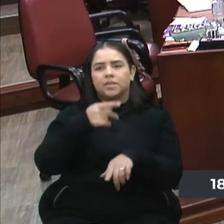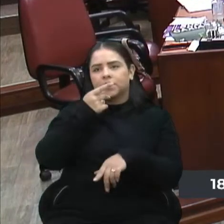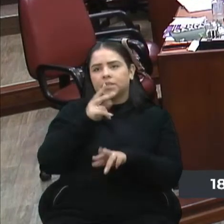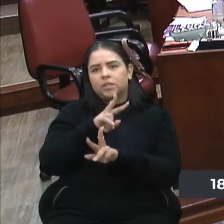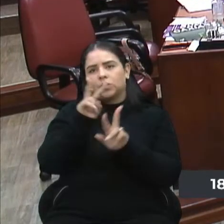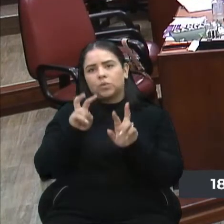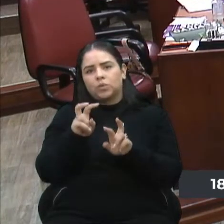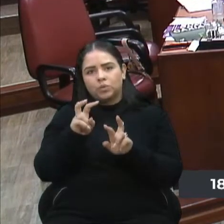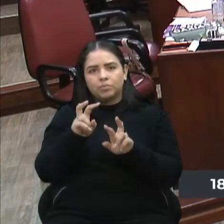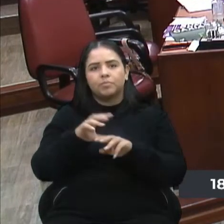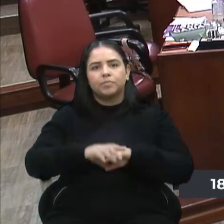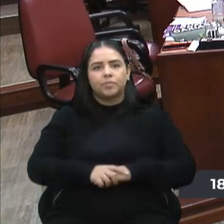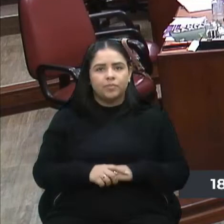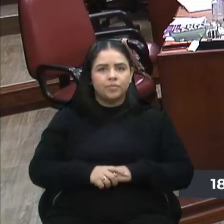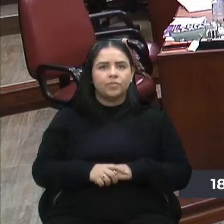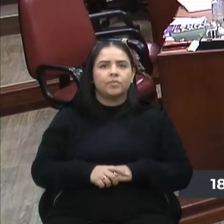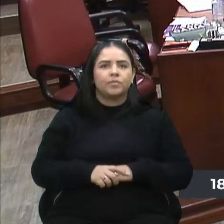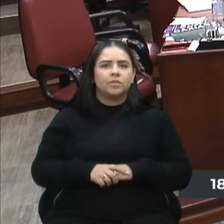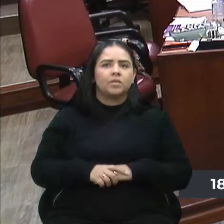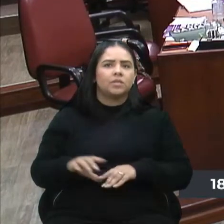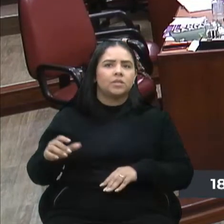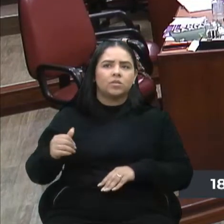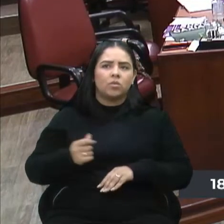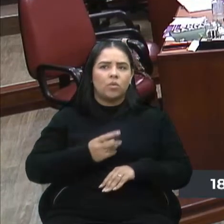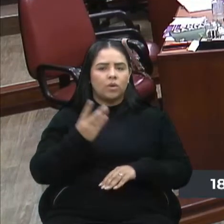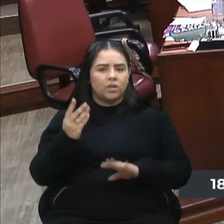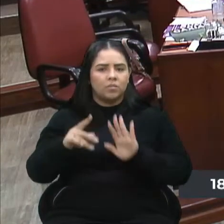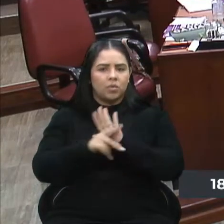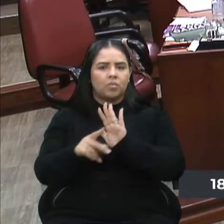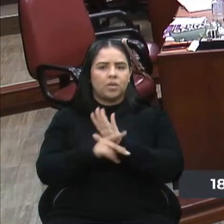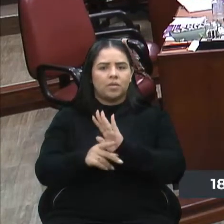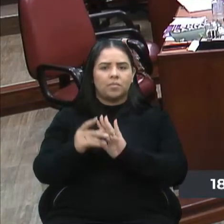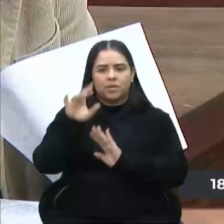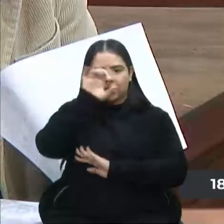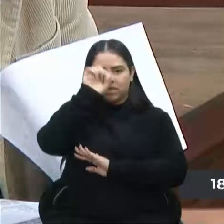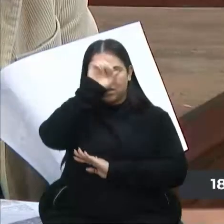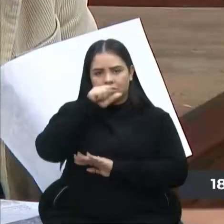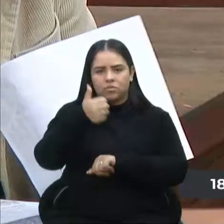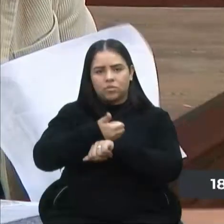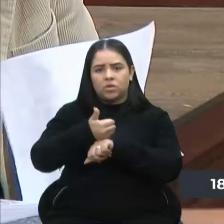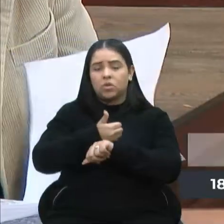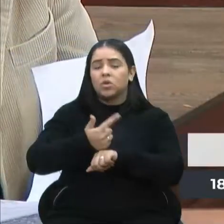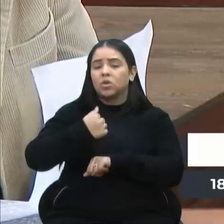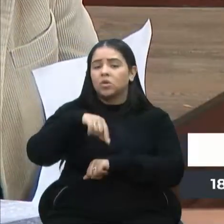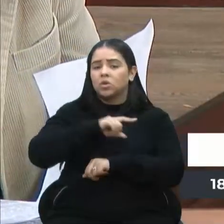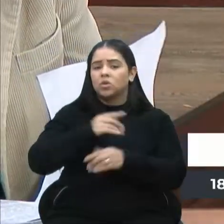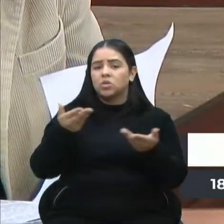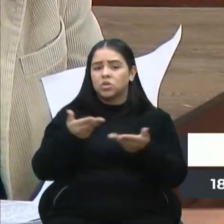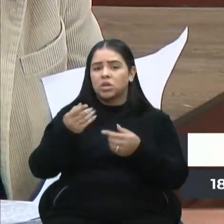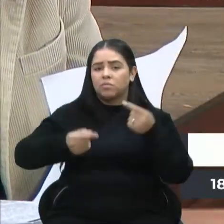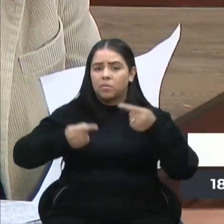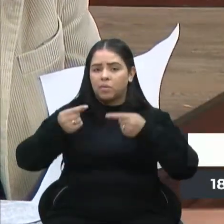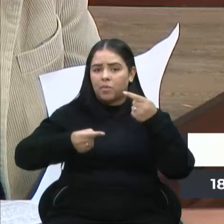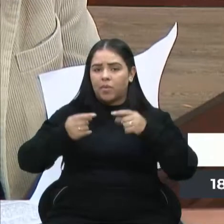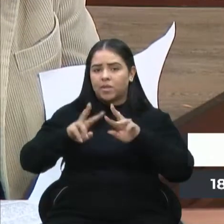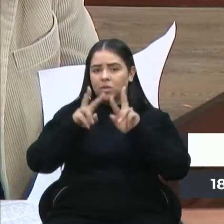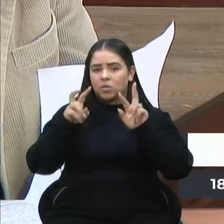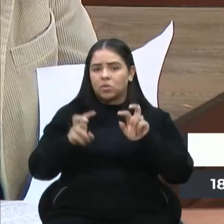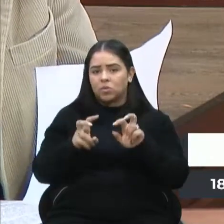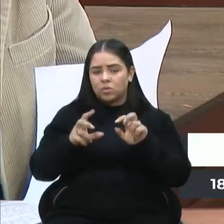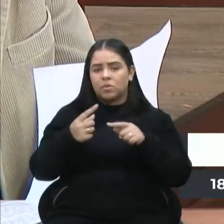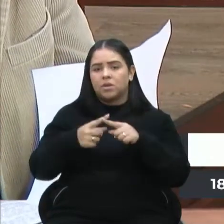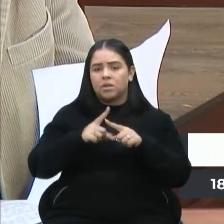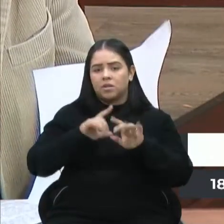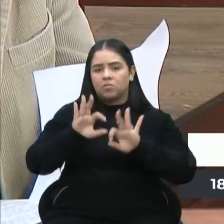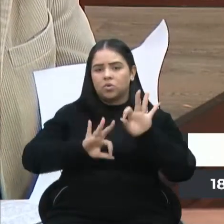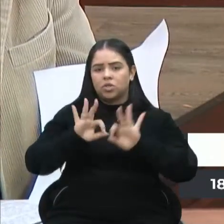essa medida provisória, sobre essas questões da aprendizagem profissional. Em outros momentos, a gente já fez essa discussão, quando existia um projeto de lei